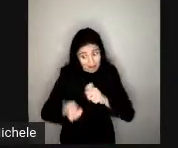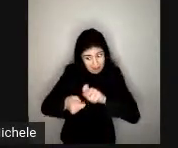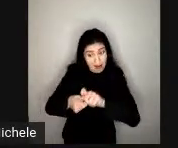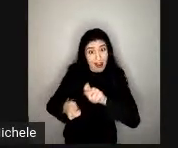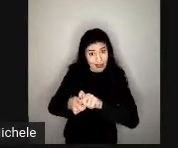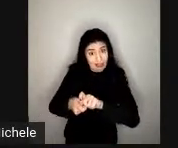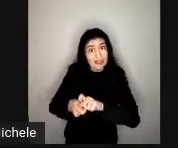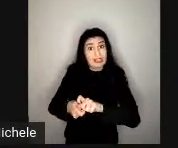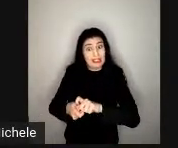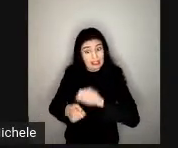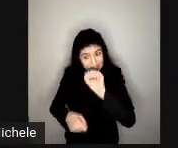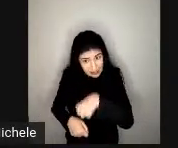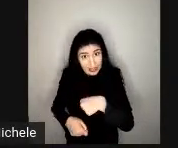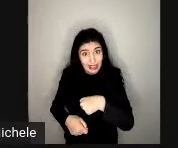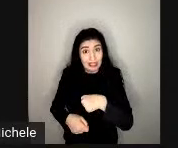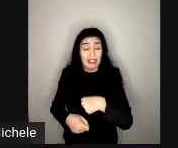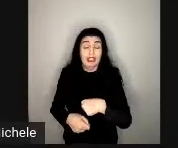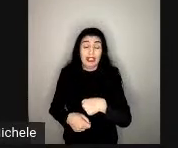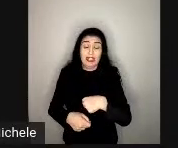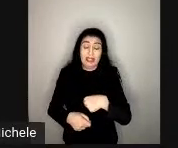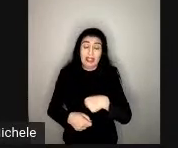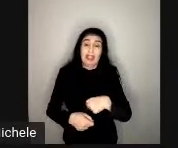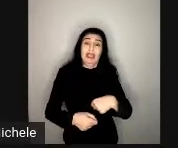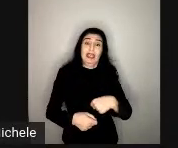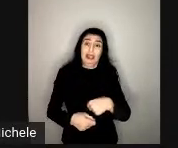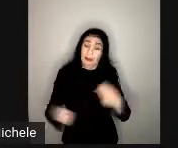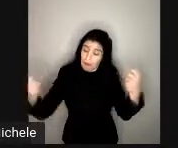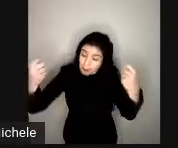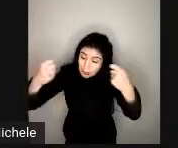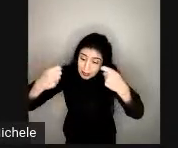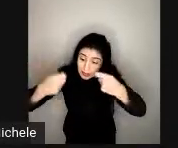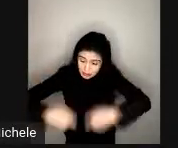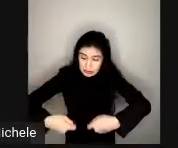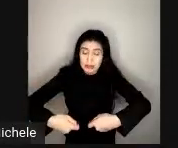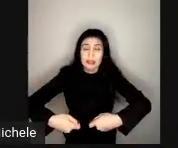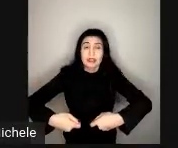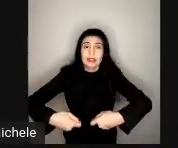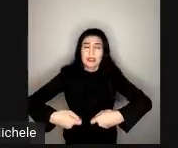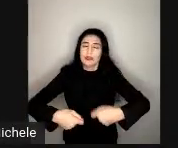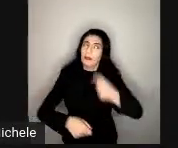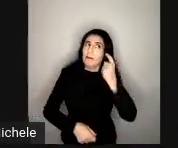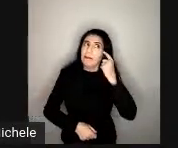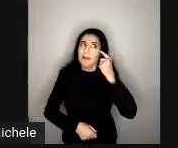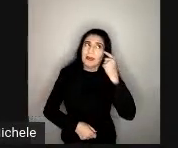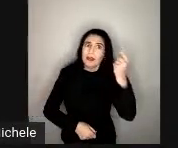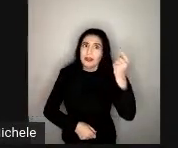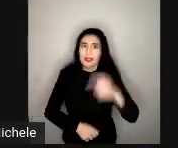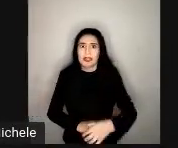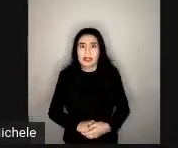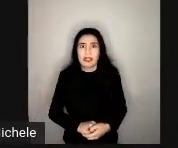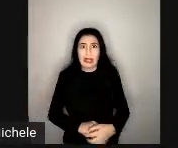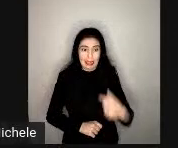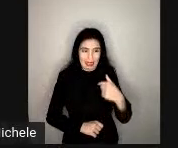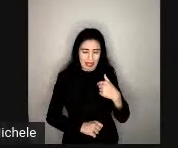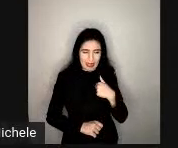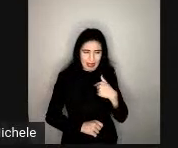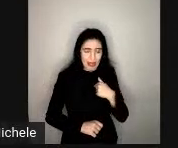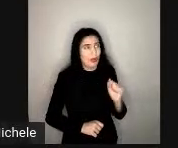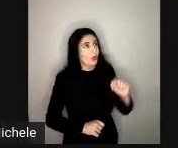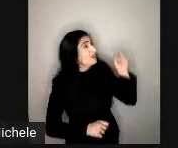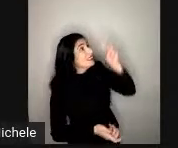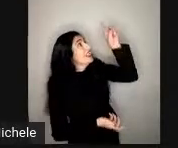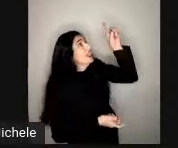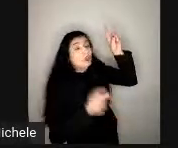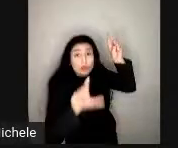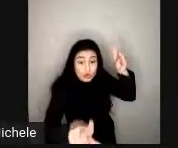também sei que foi possivelmente, e assim a minha leitura que eu faço, fui uma das escolhidas por Deus para